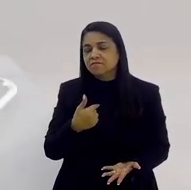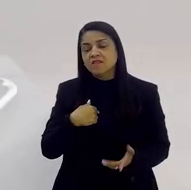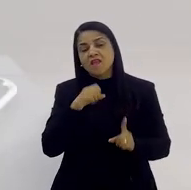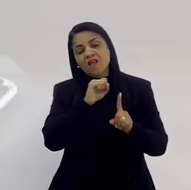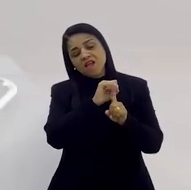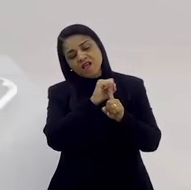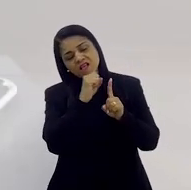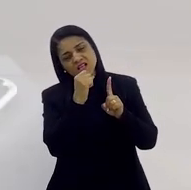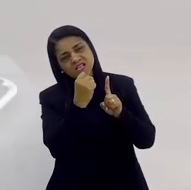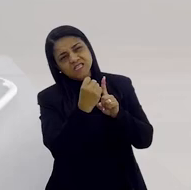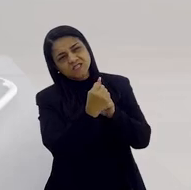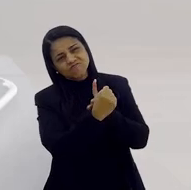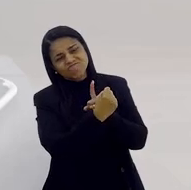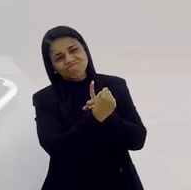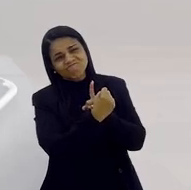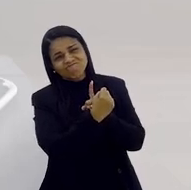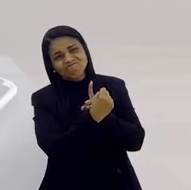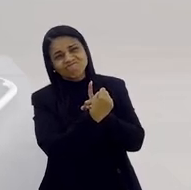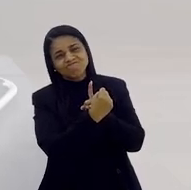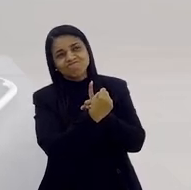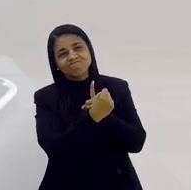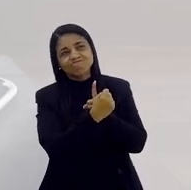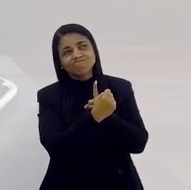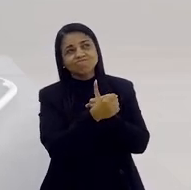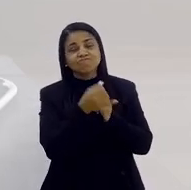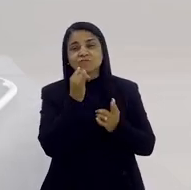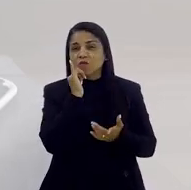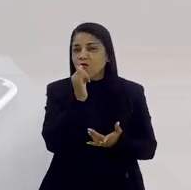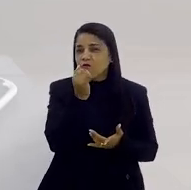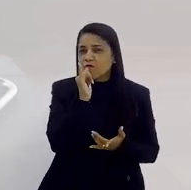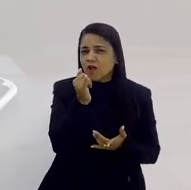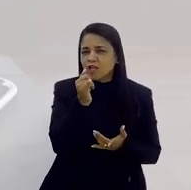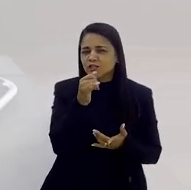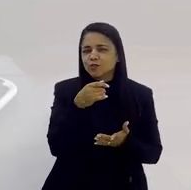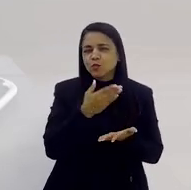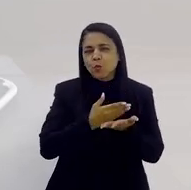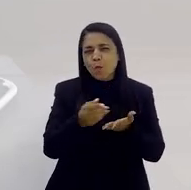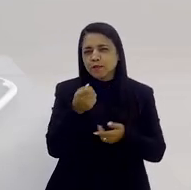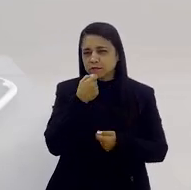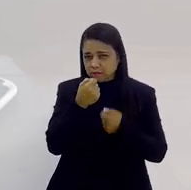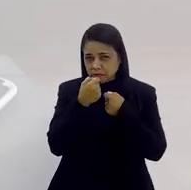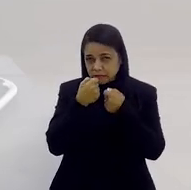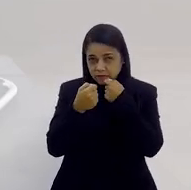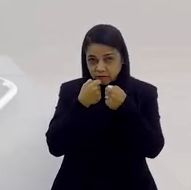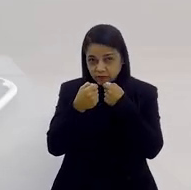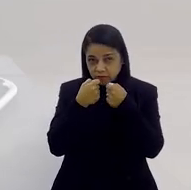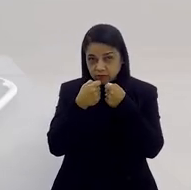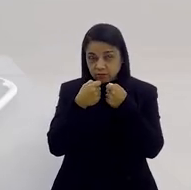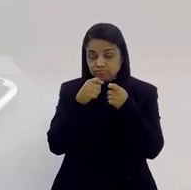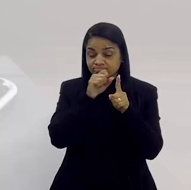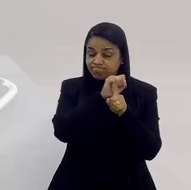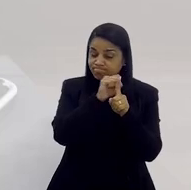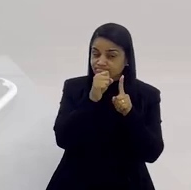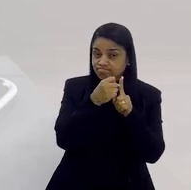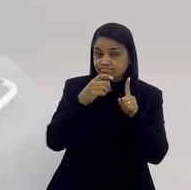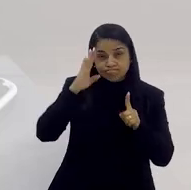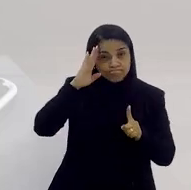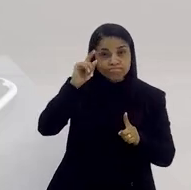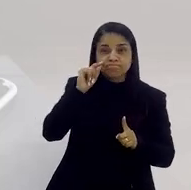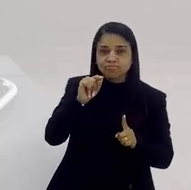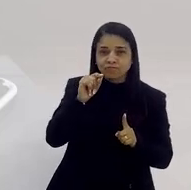eu acho que a sociedade é como eu disse no começo da nossa entrevista eu acho que a sociedade precisa